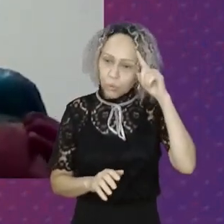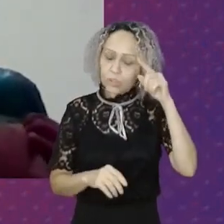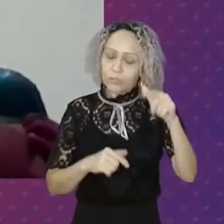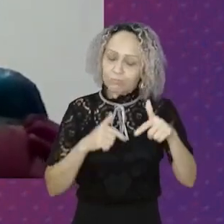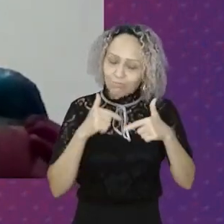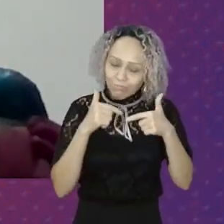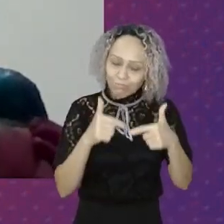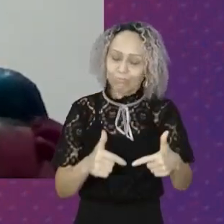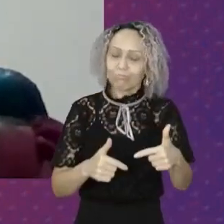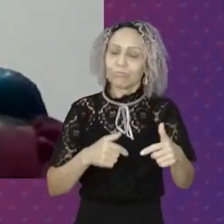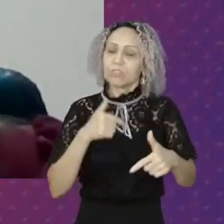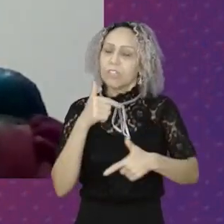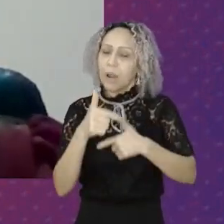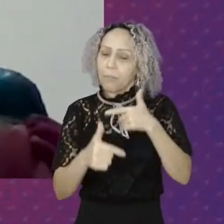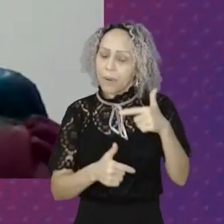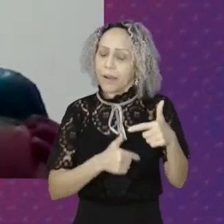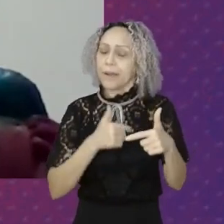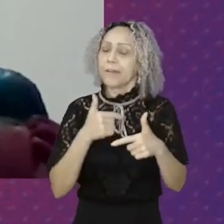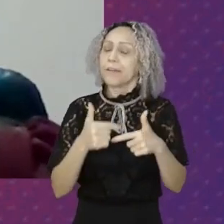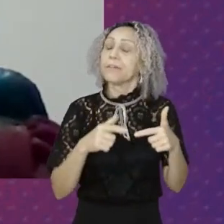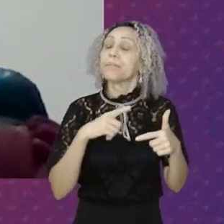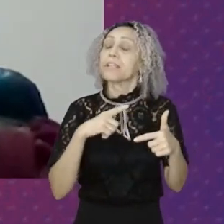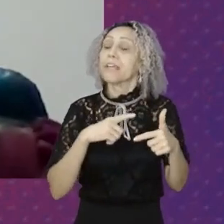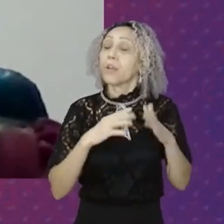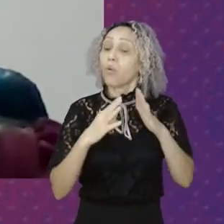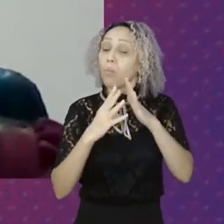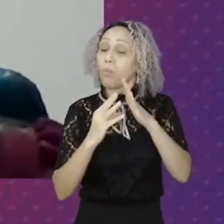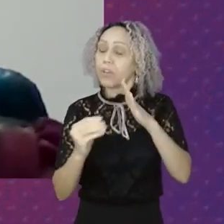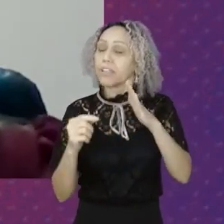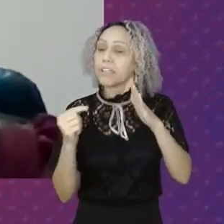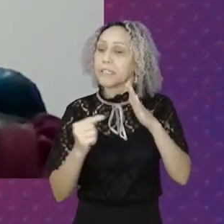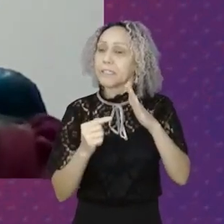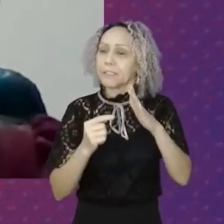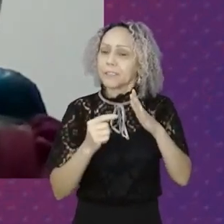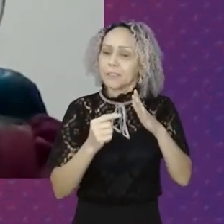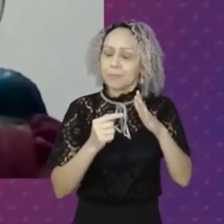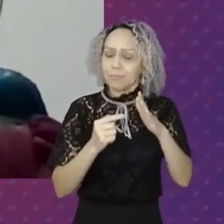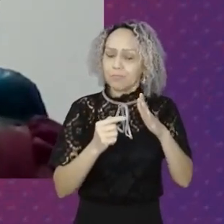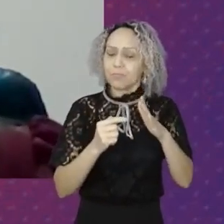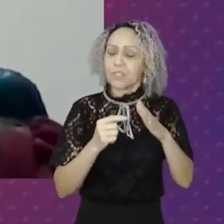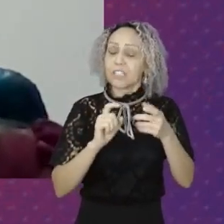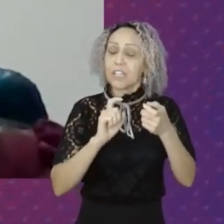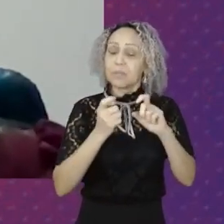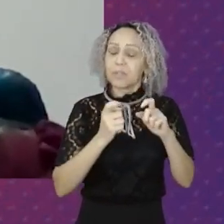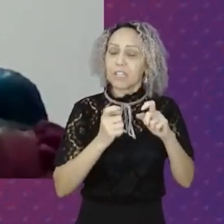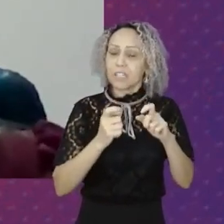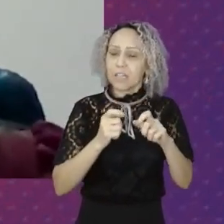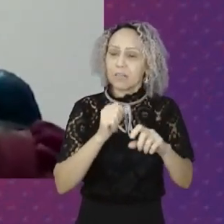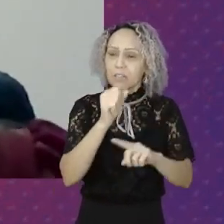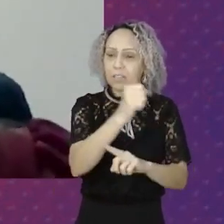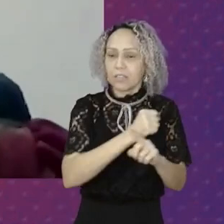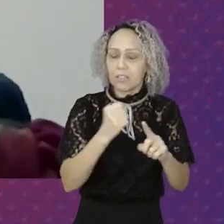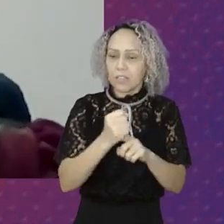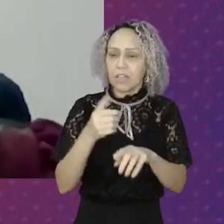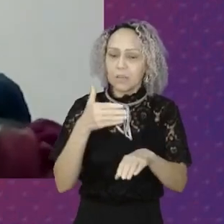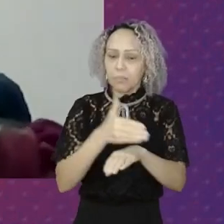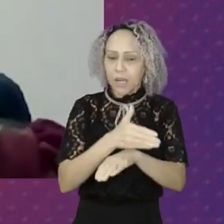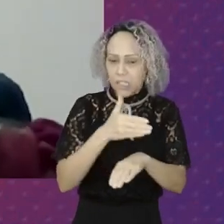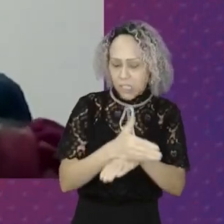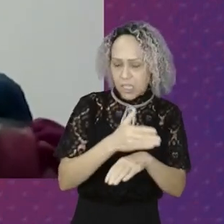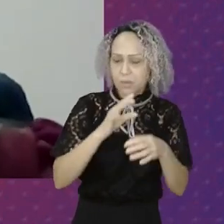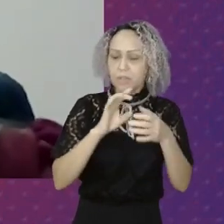trazer um modelo de gestão participativa, comprometida com as